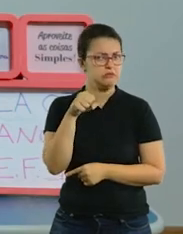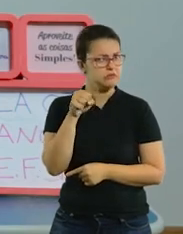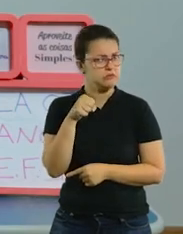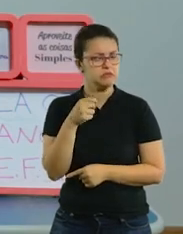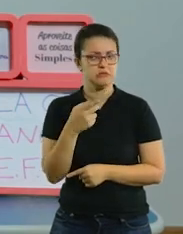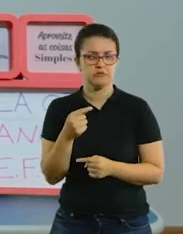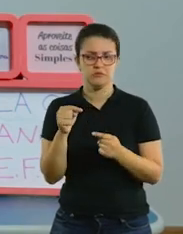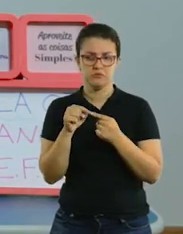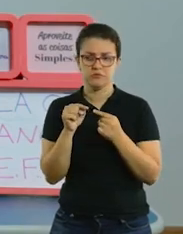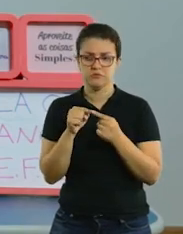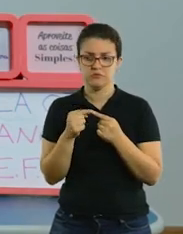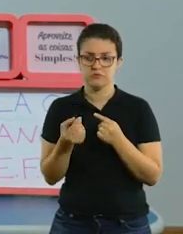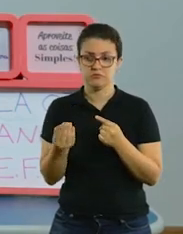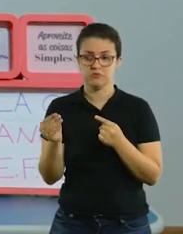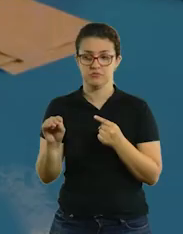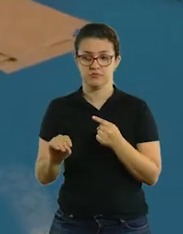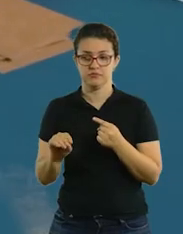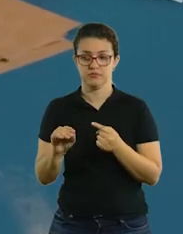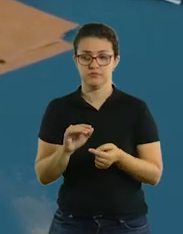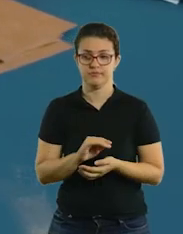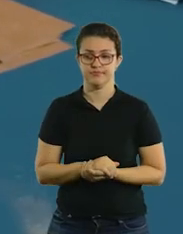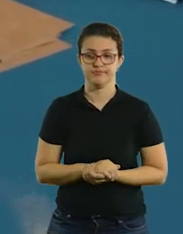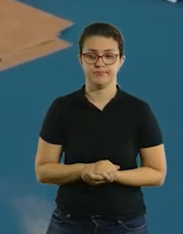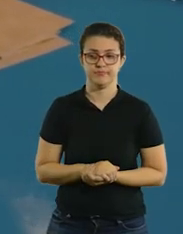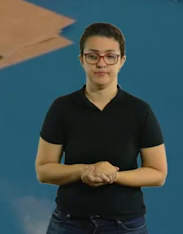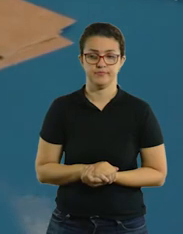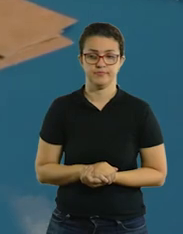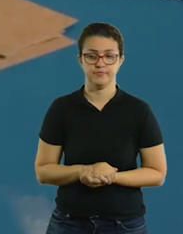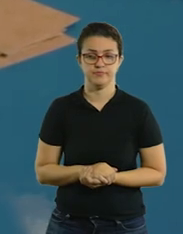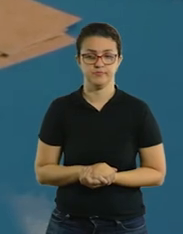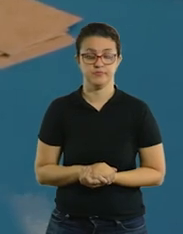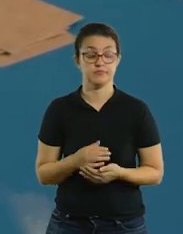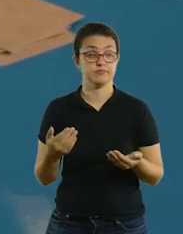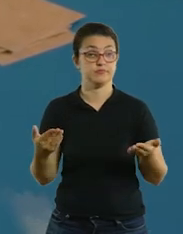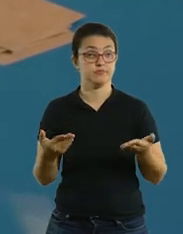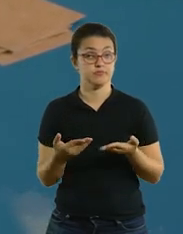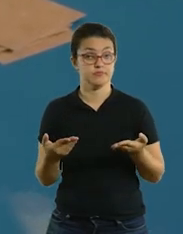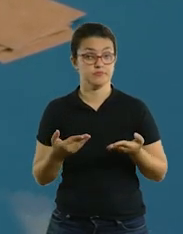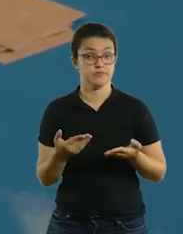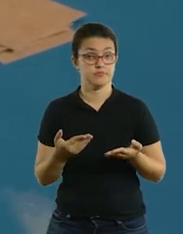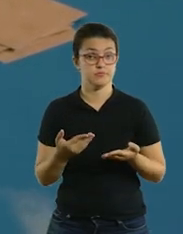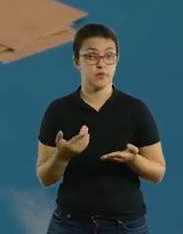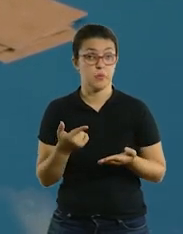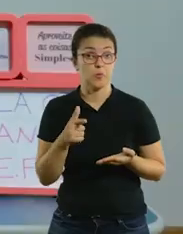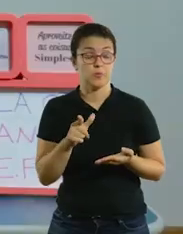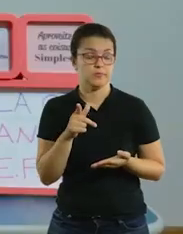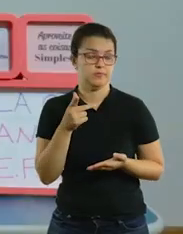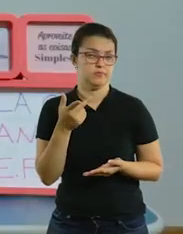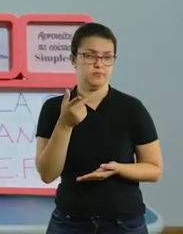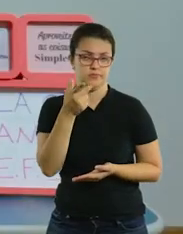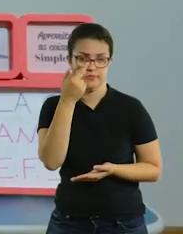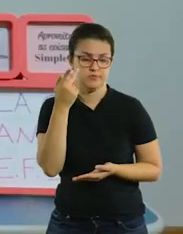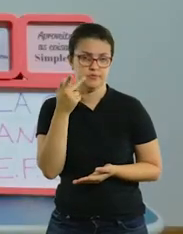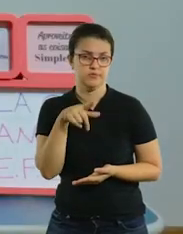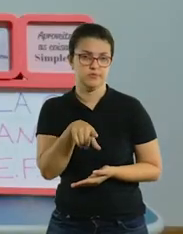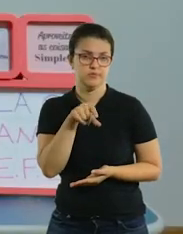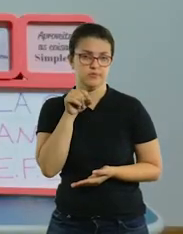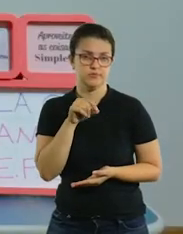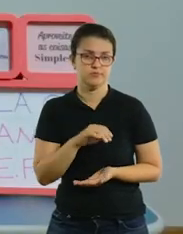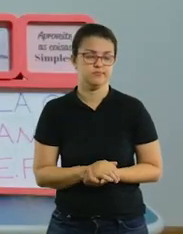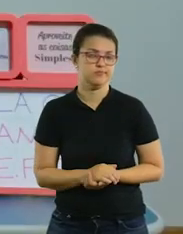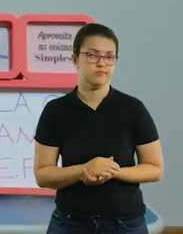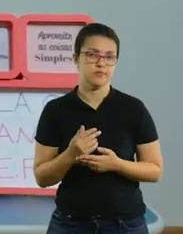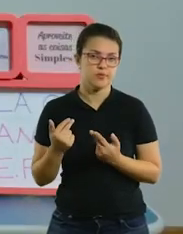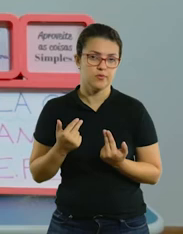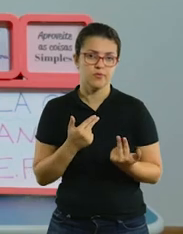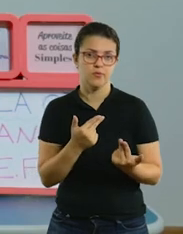135? Sim, nas unidades. Então eu coloco aqui, dentro do tabuleiro. Agora é a vez do próximo jogador. Ele